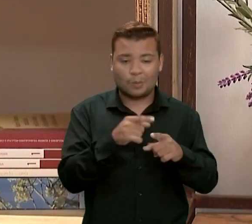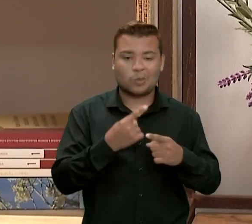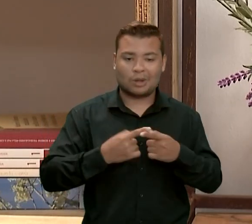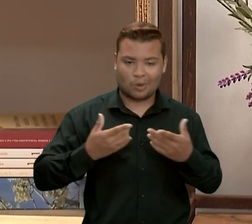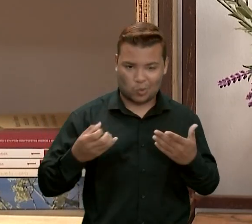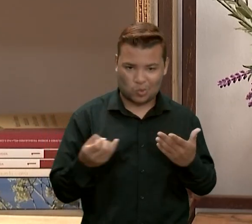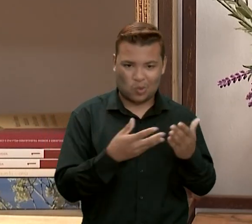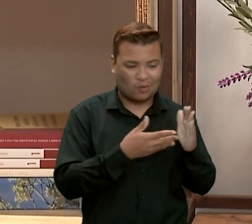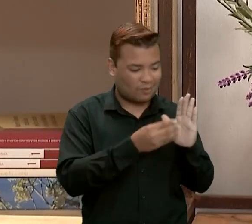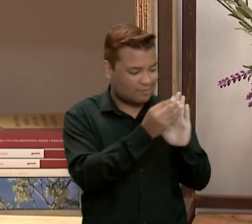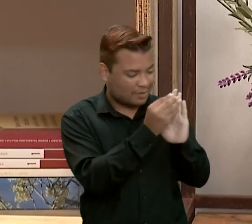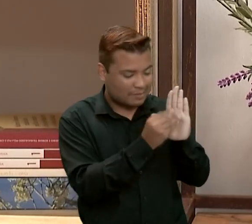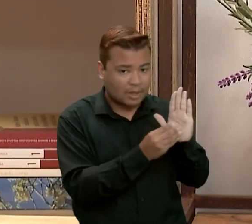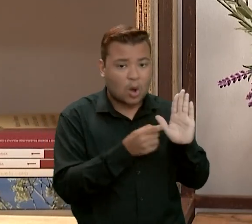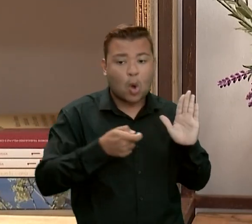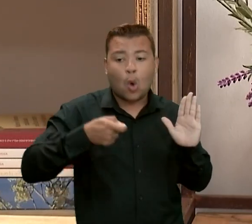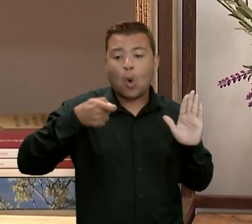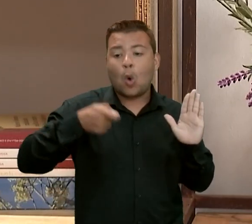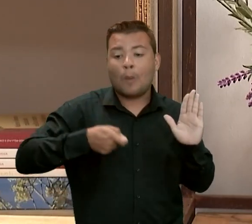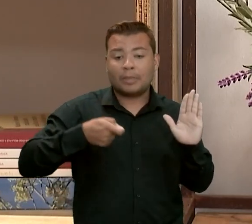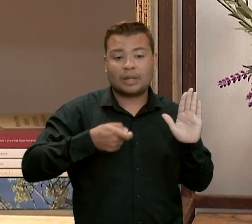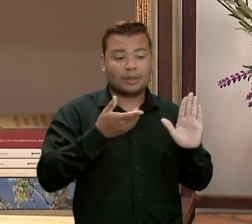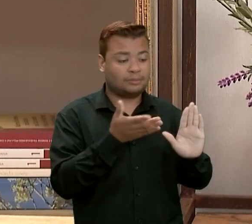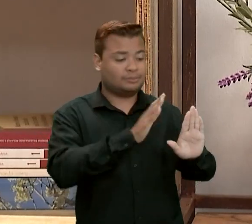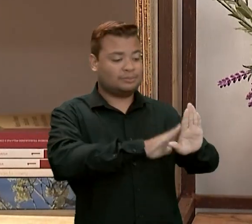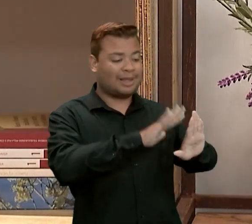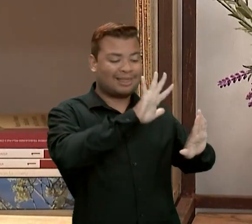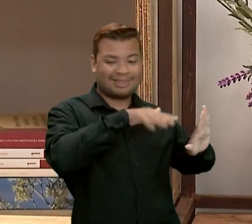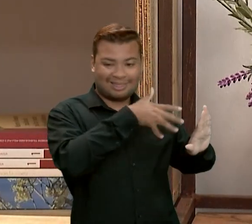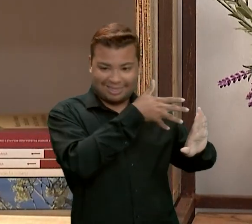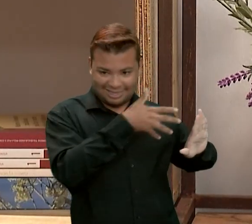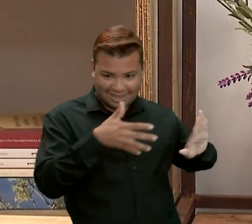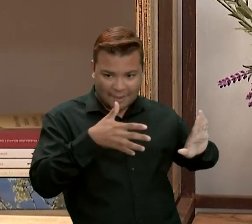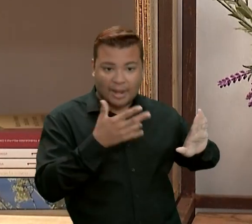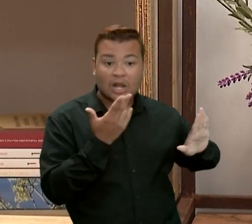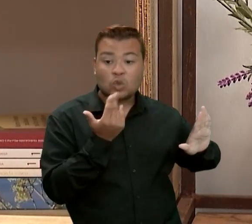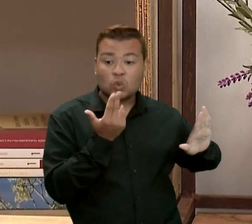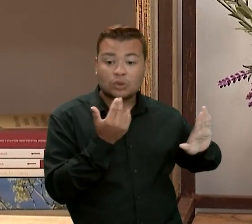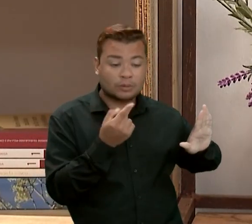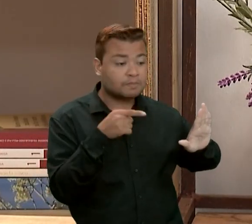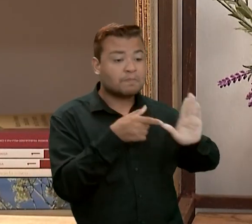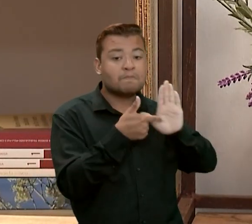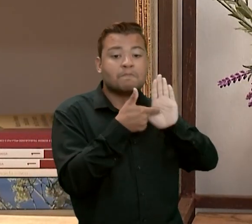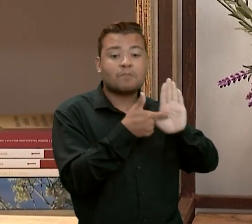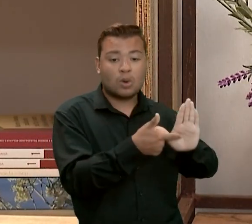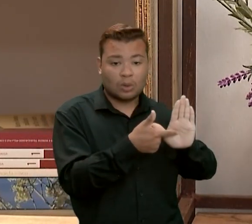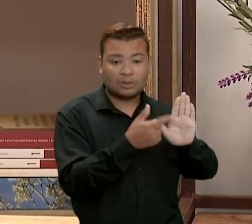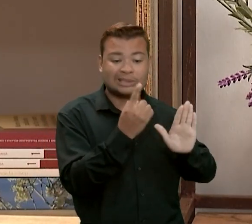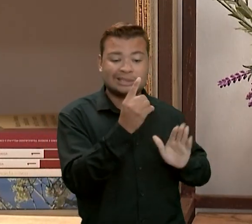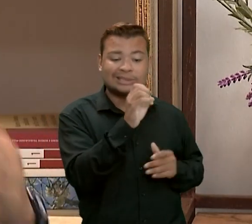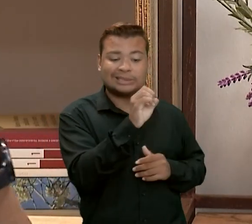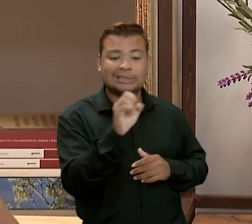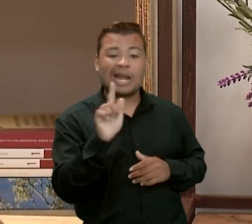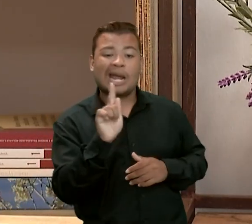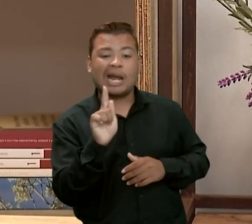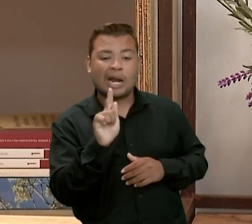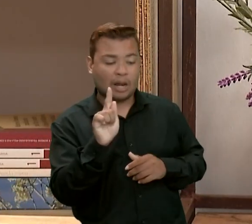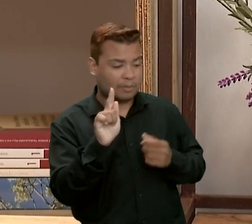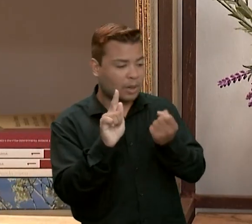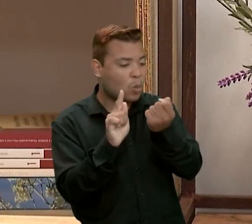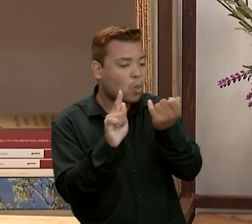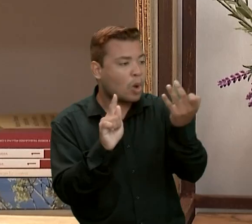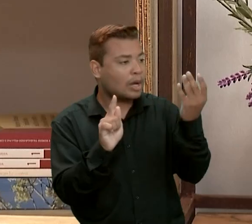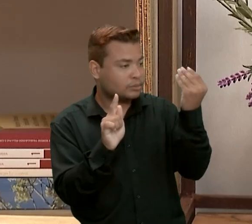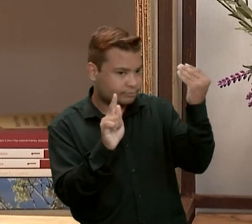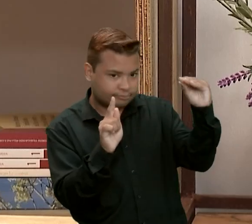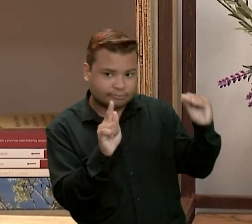agora é obrigatório que tenha na tabela nutricional uma coluna com 100 gramas, né, de alimento. Então, todos